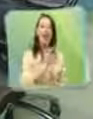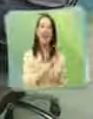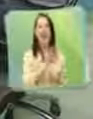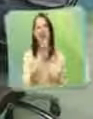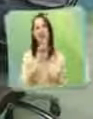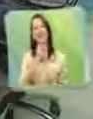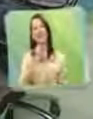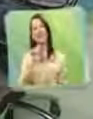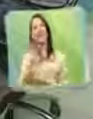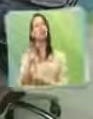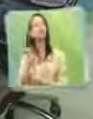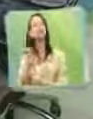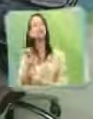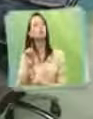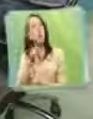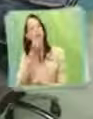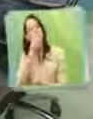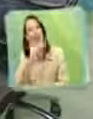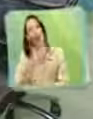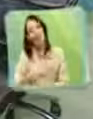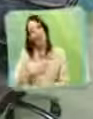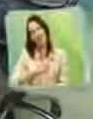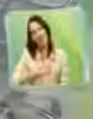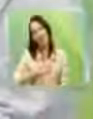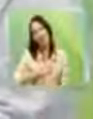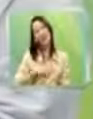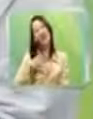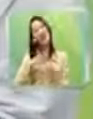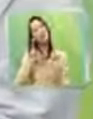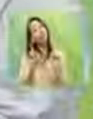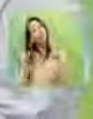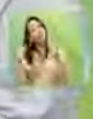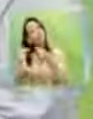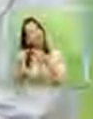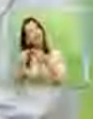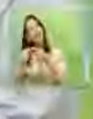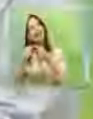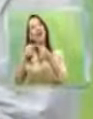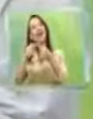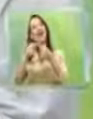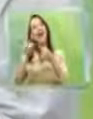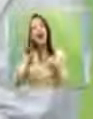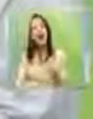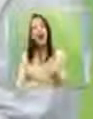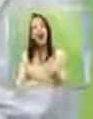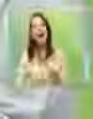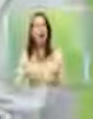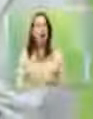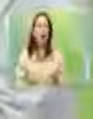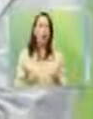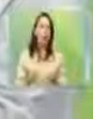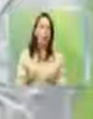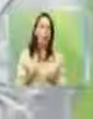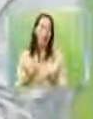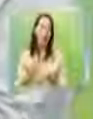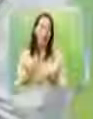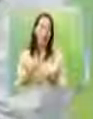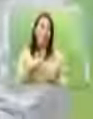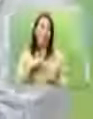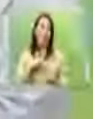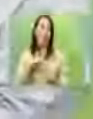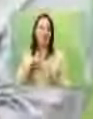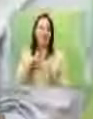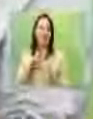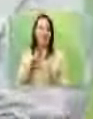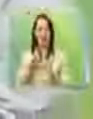né? Uhum. E tem muito a ver exatamente com a questão da